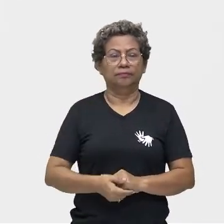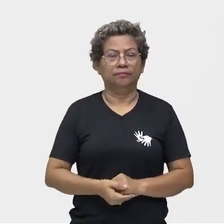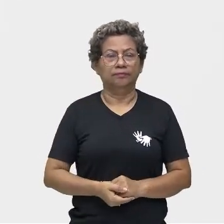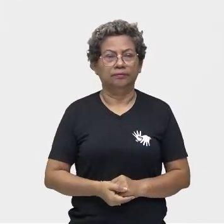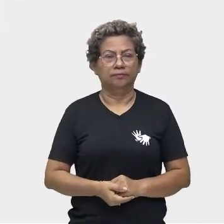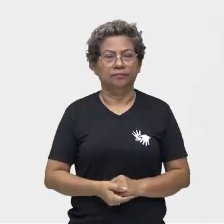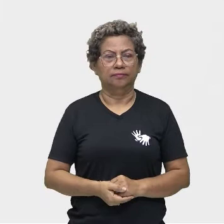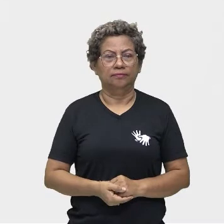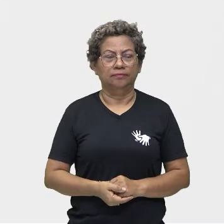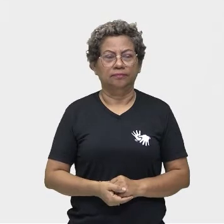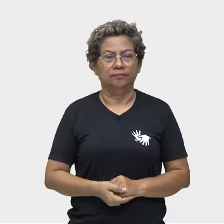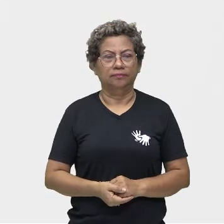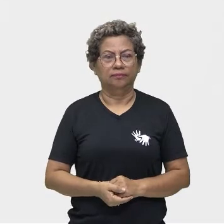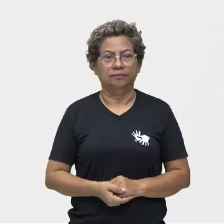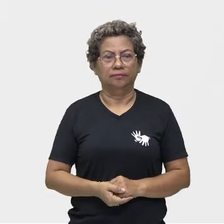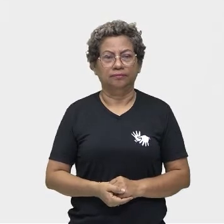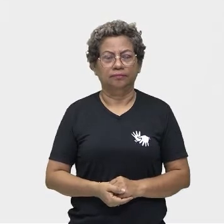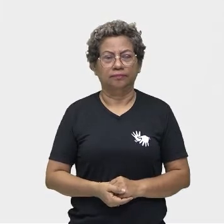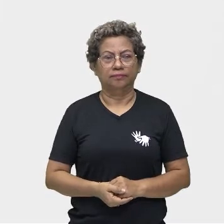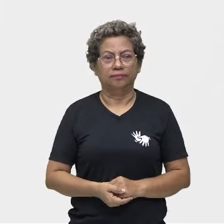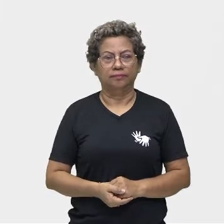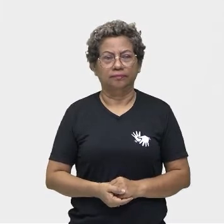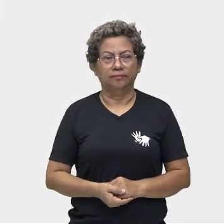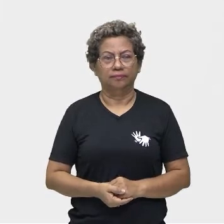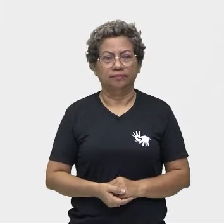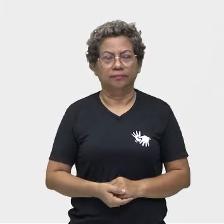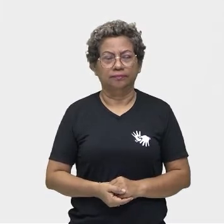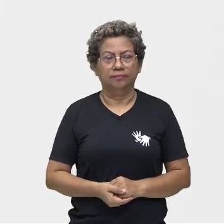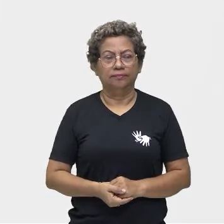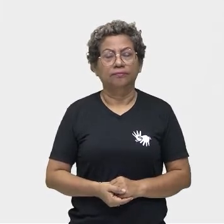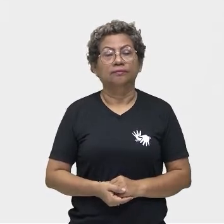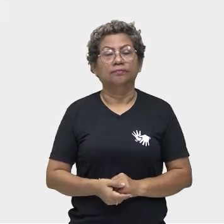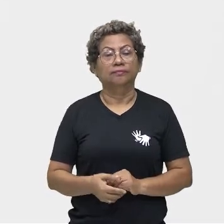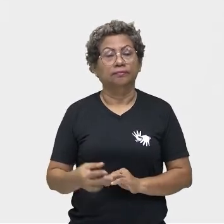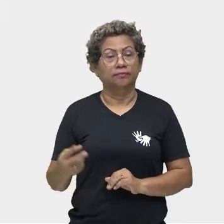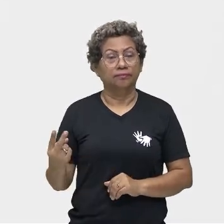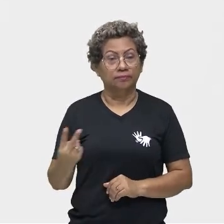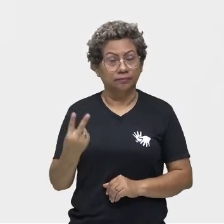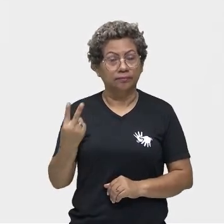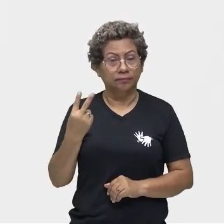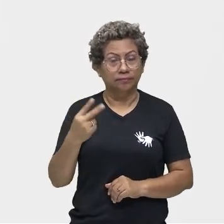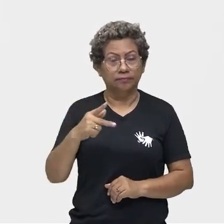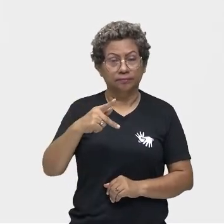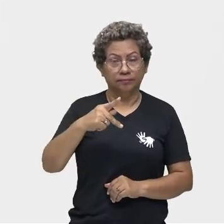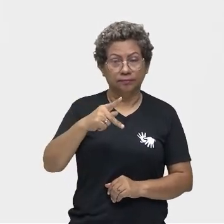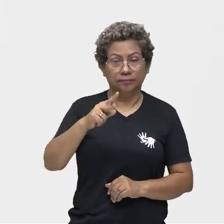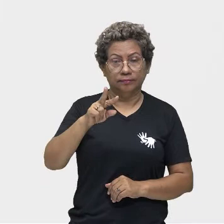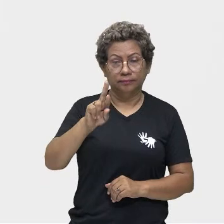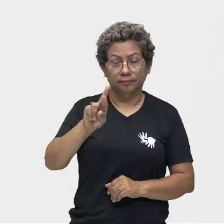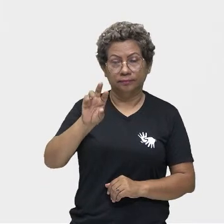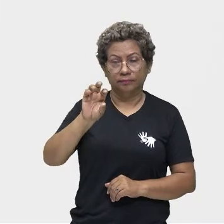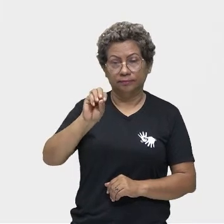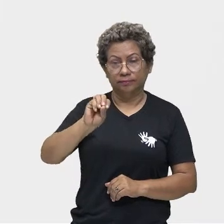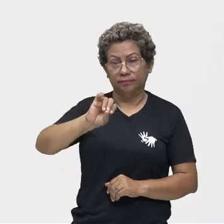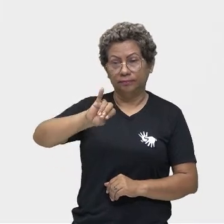igual a 18, tá? Então, o valor da nossa projeção aqui é